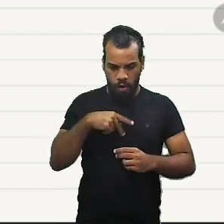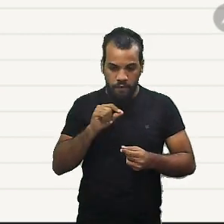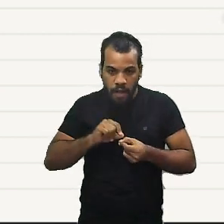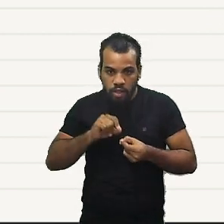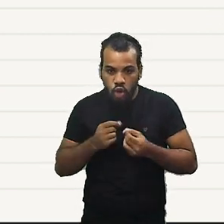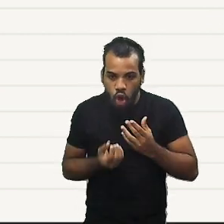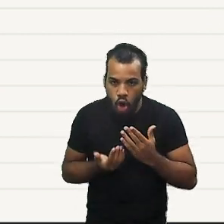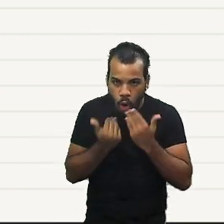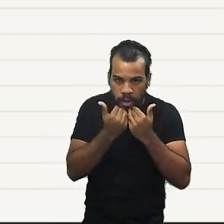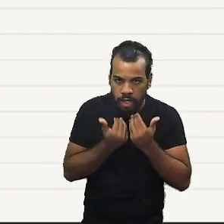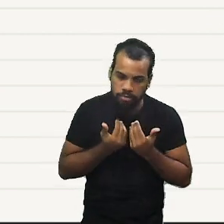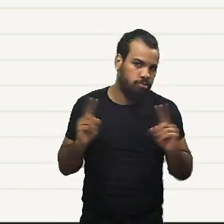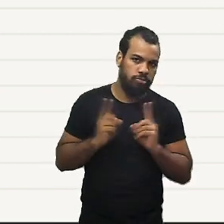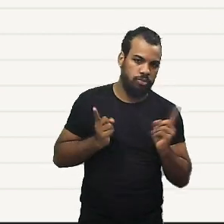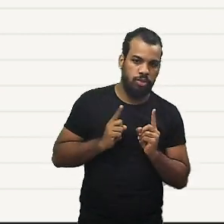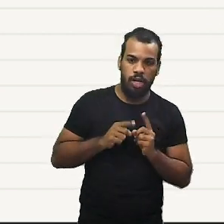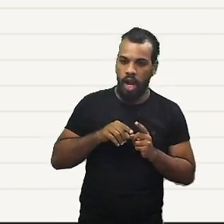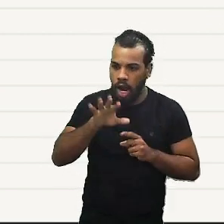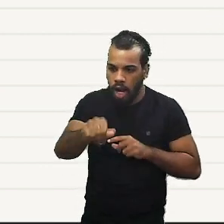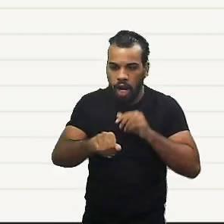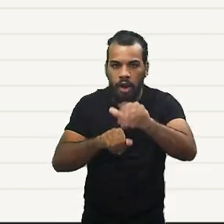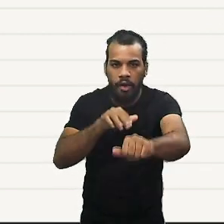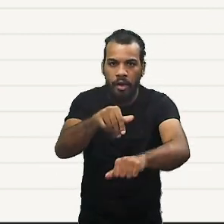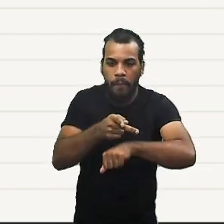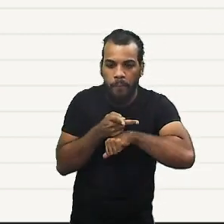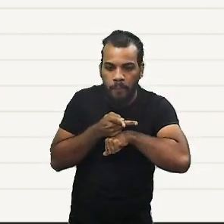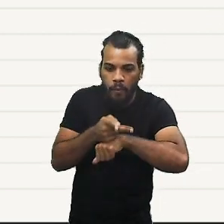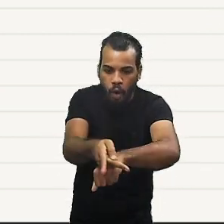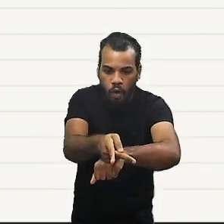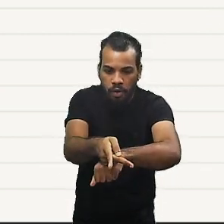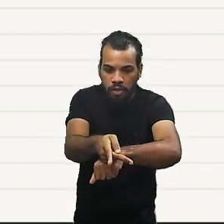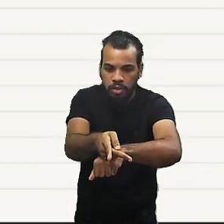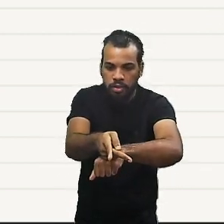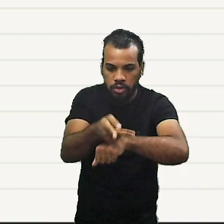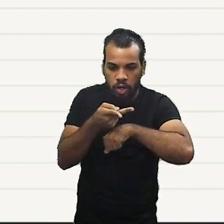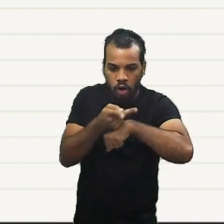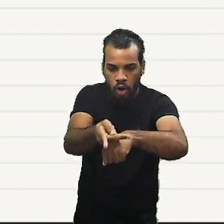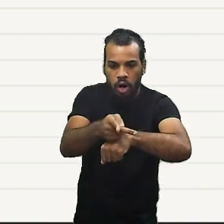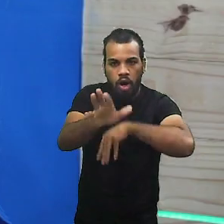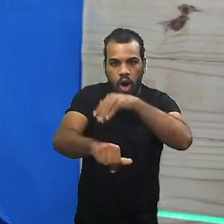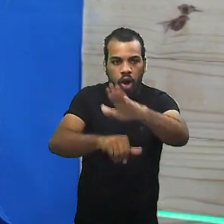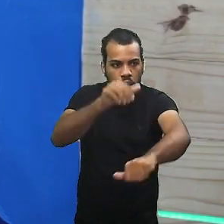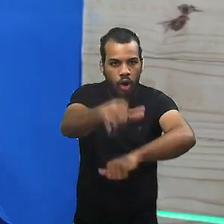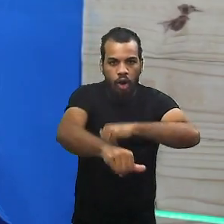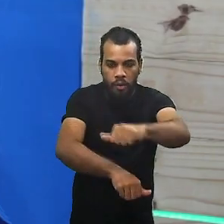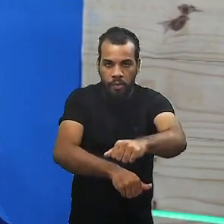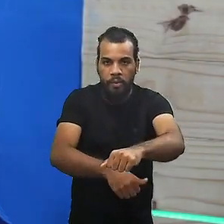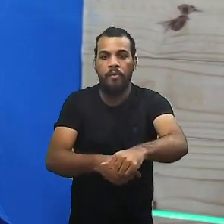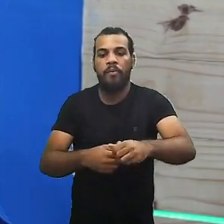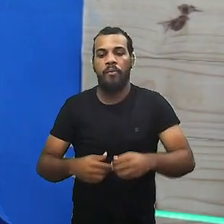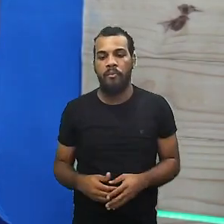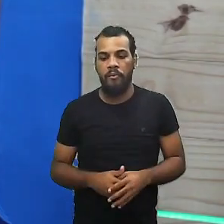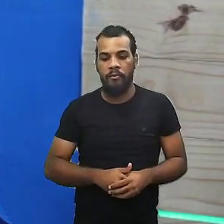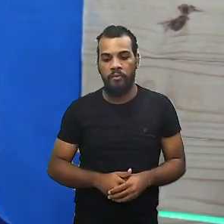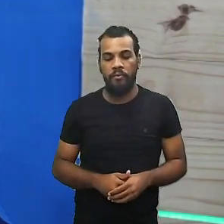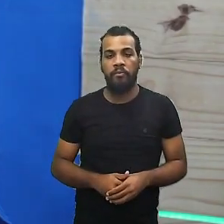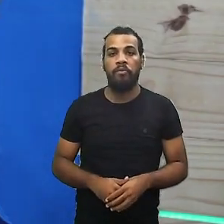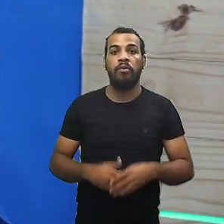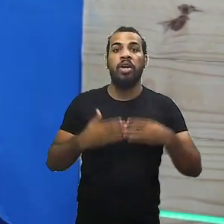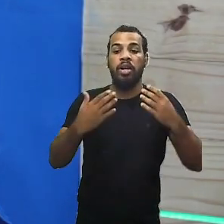comida. Ele vai em busca da comida. E lembrem que esses caras, eles surgiram nos